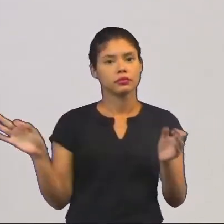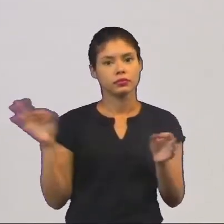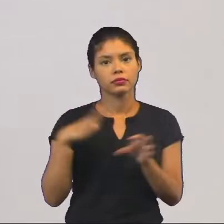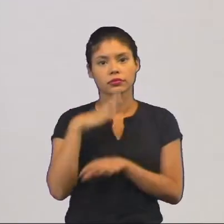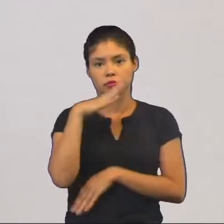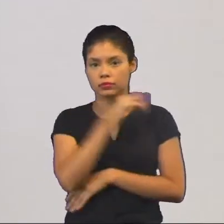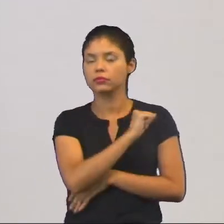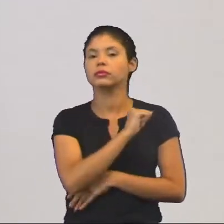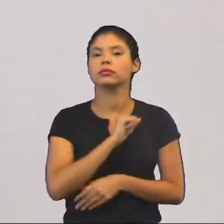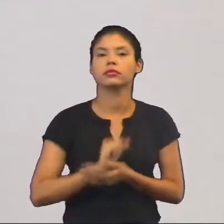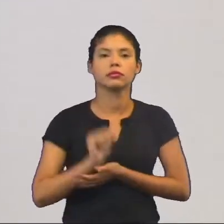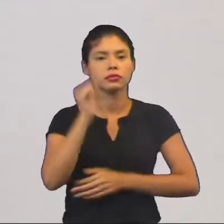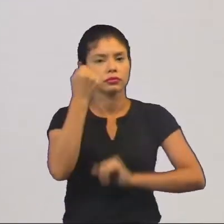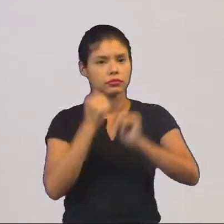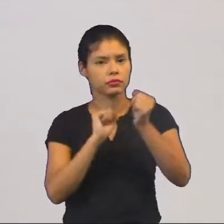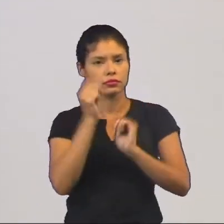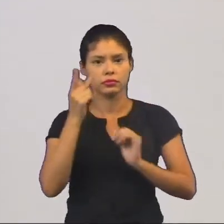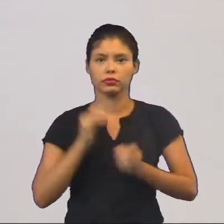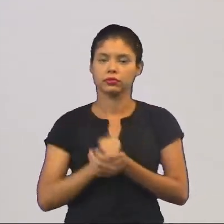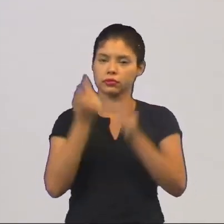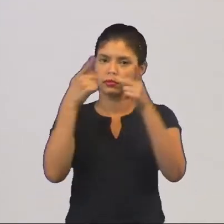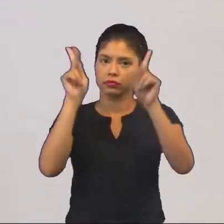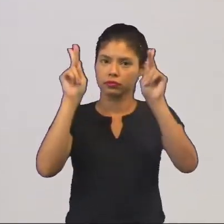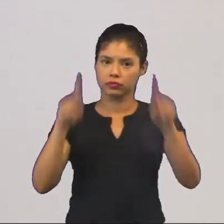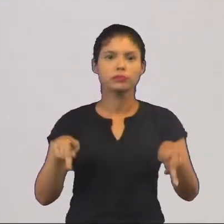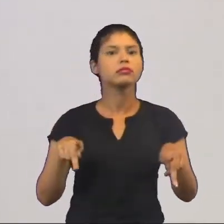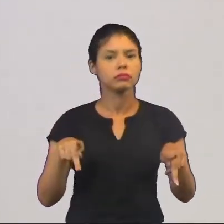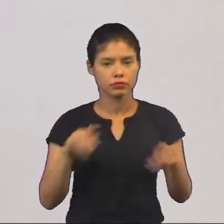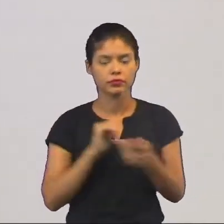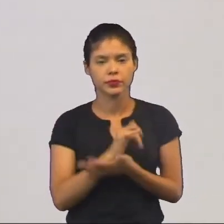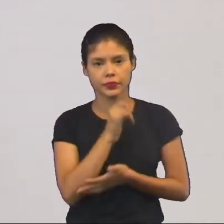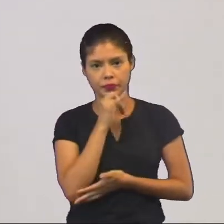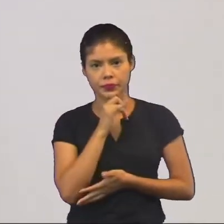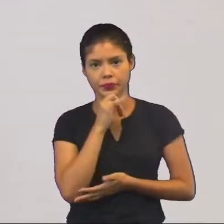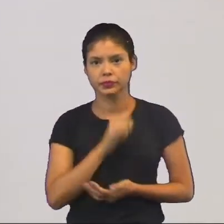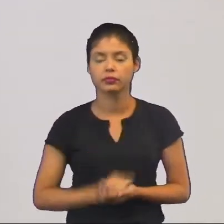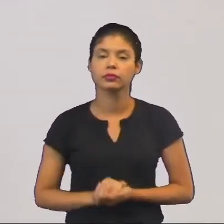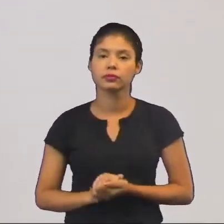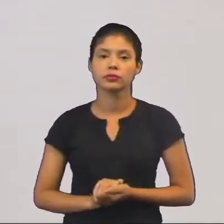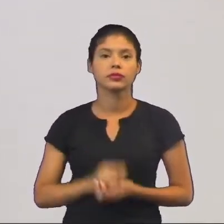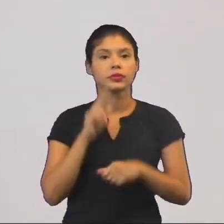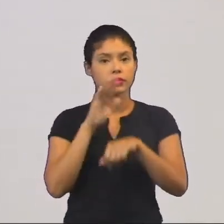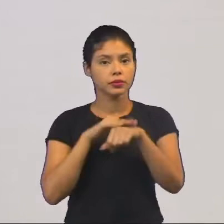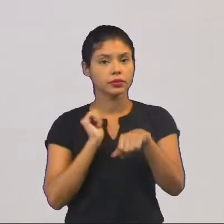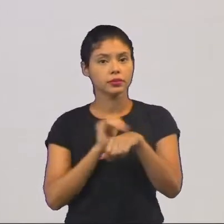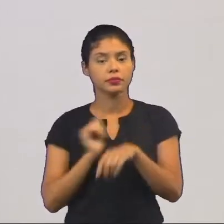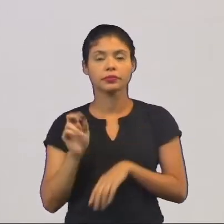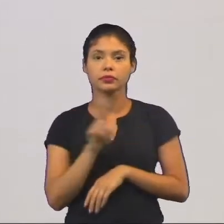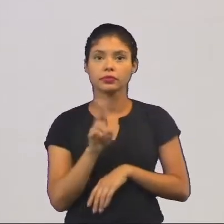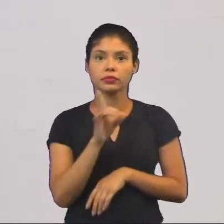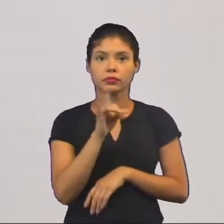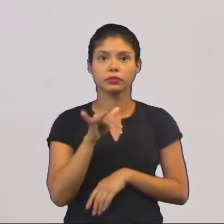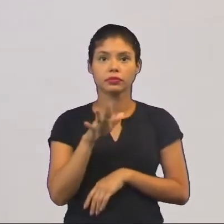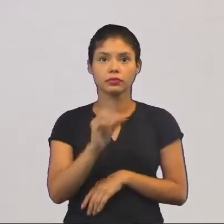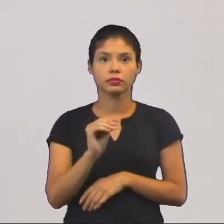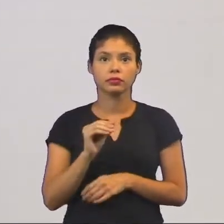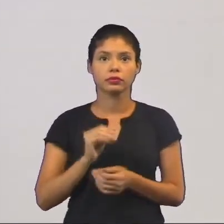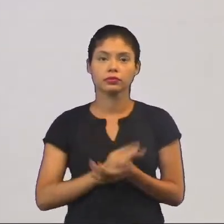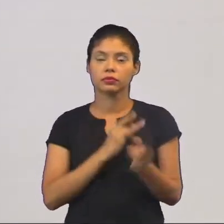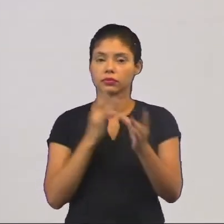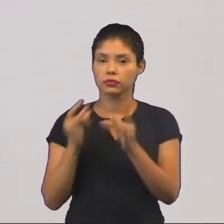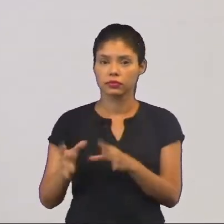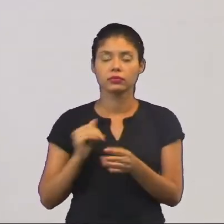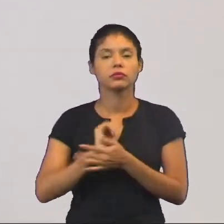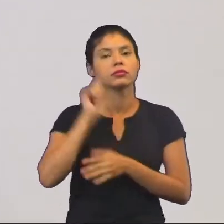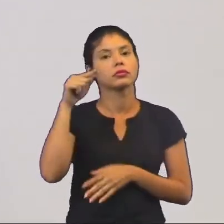repente já está ali em um grande shopping center da cidade, por exemplo. Então por isso que nós chamamos aqui de um dinâmico comércio. E